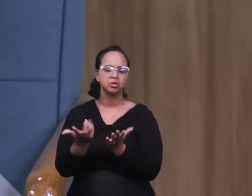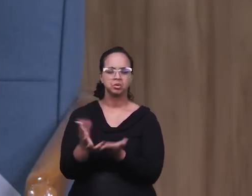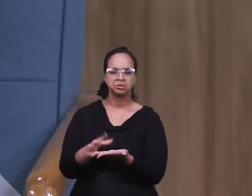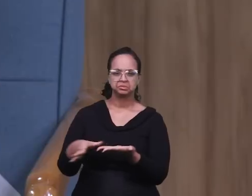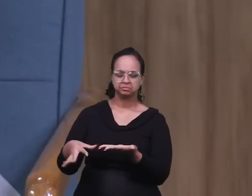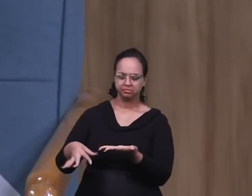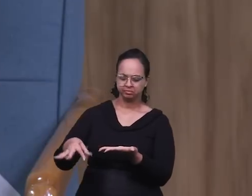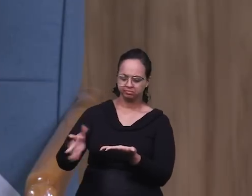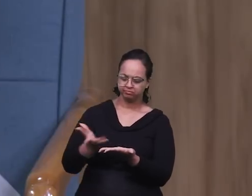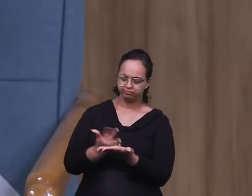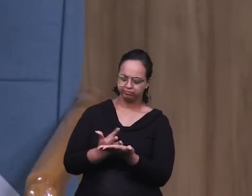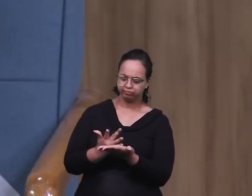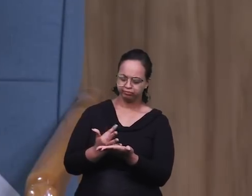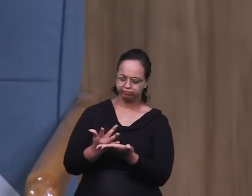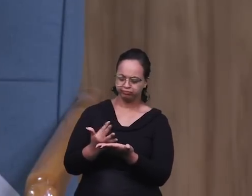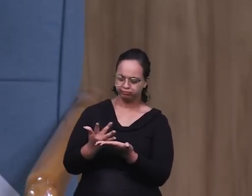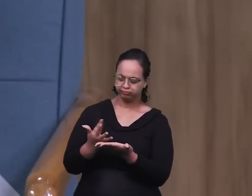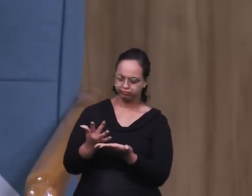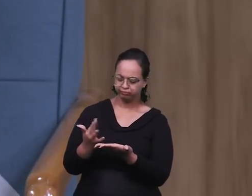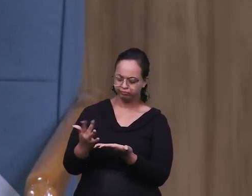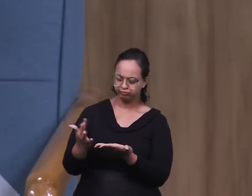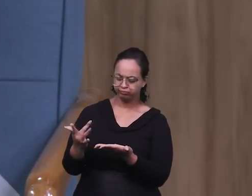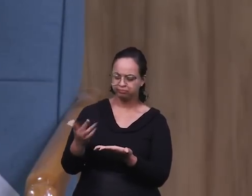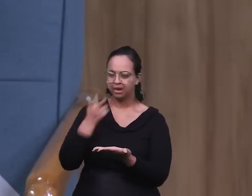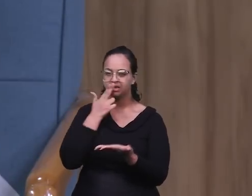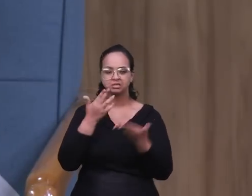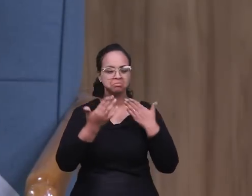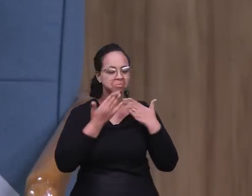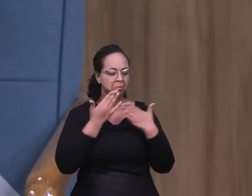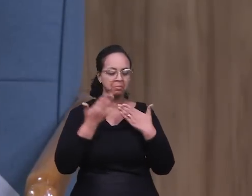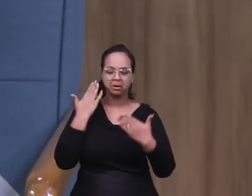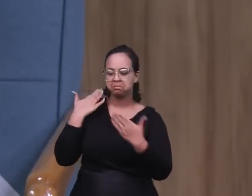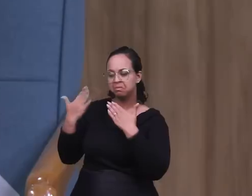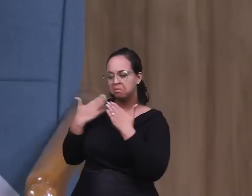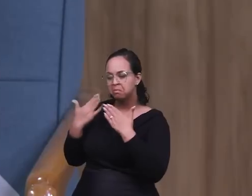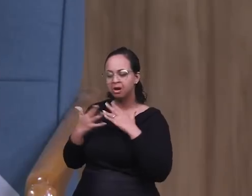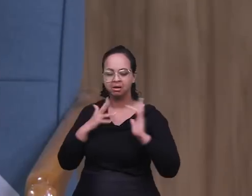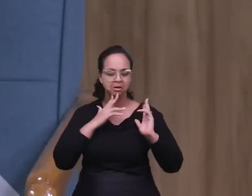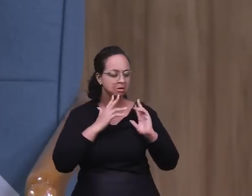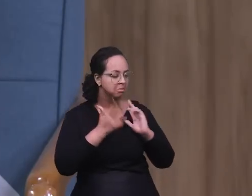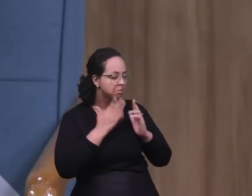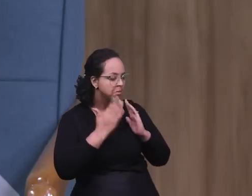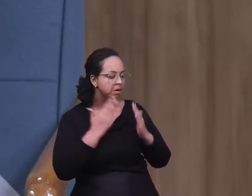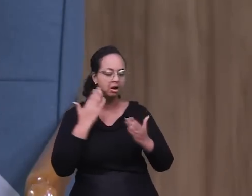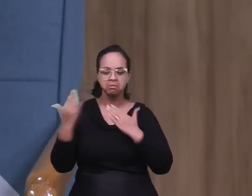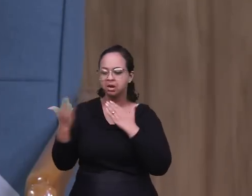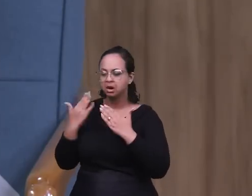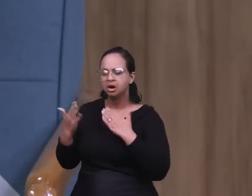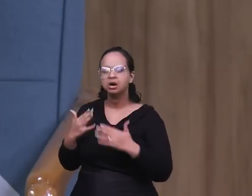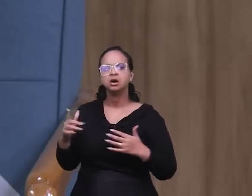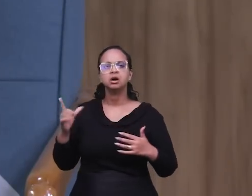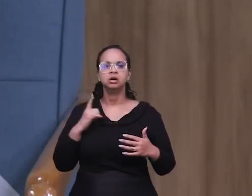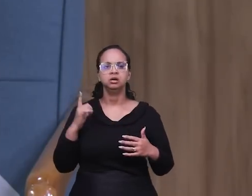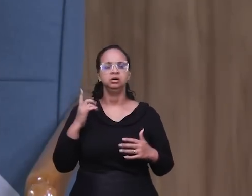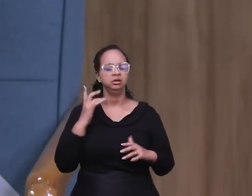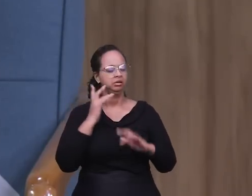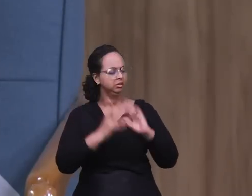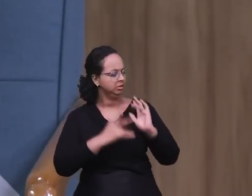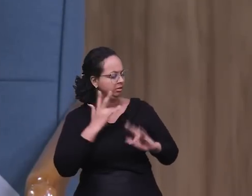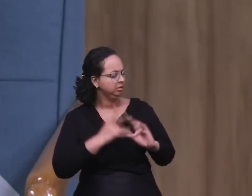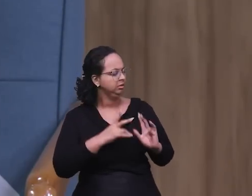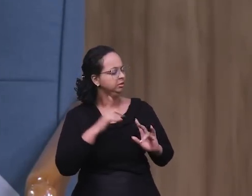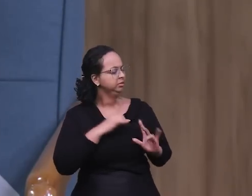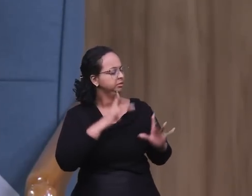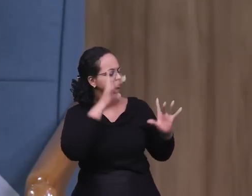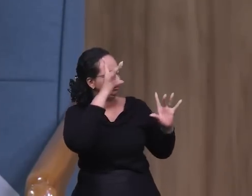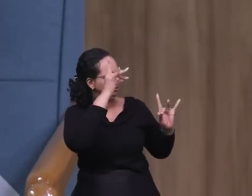vai se discorrendo esse diálogo, a gente vê que durante todo o tempo o noivo ele